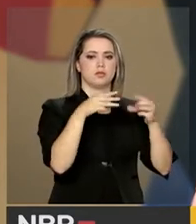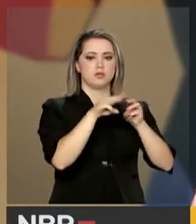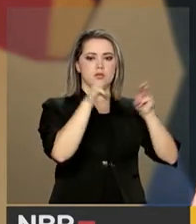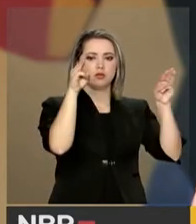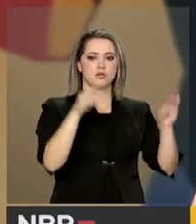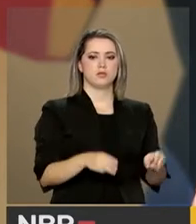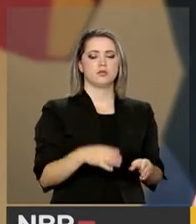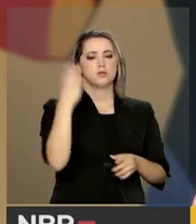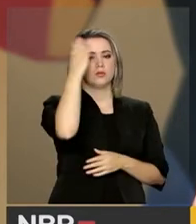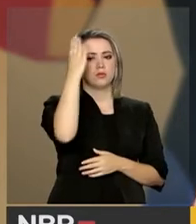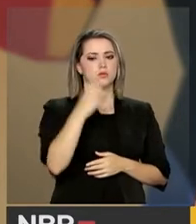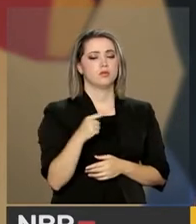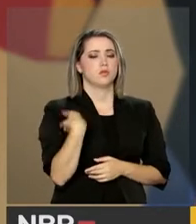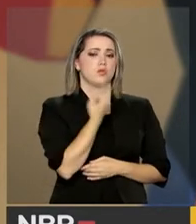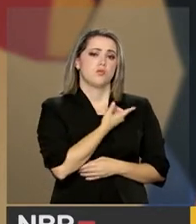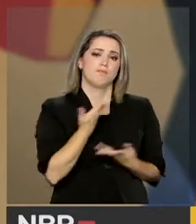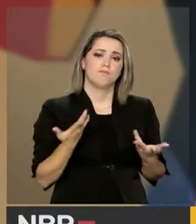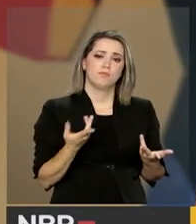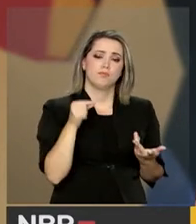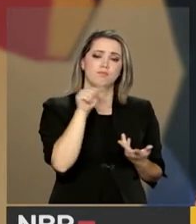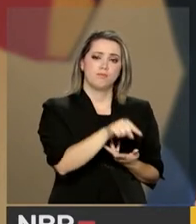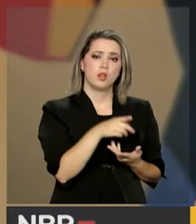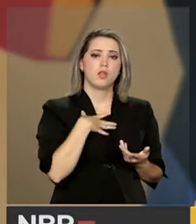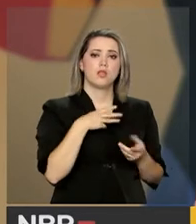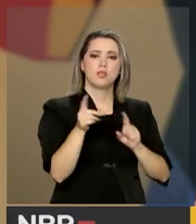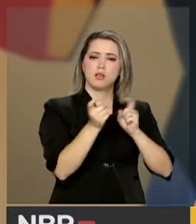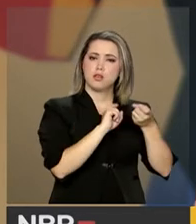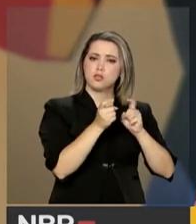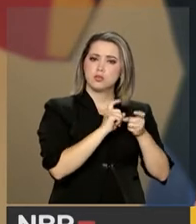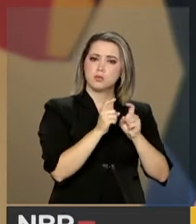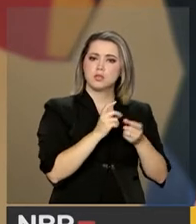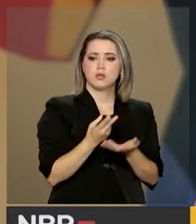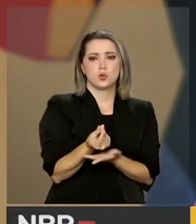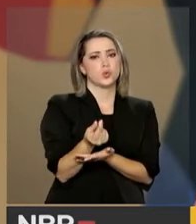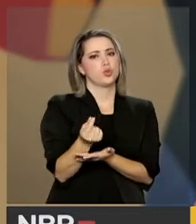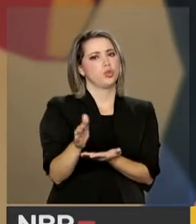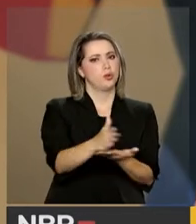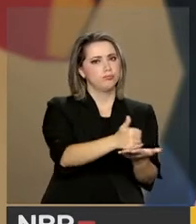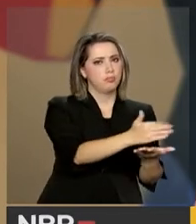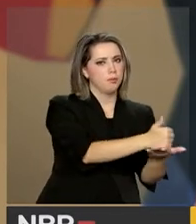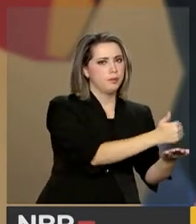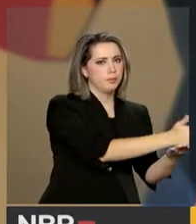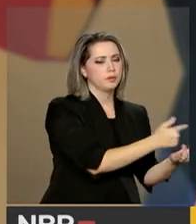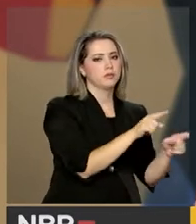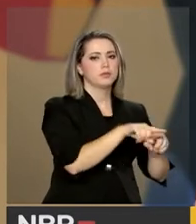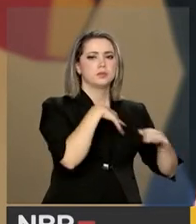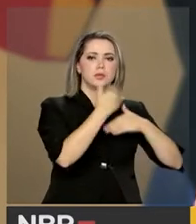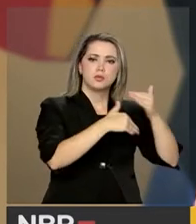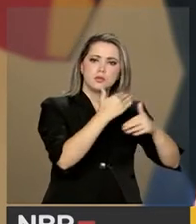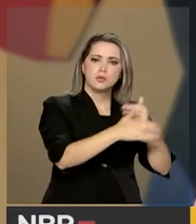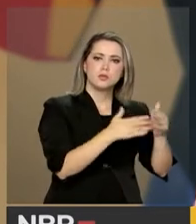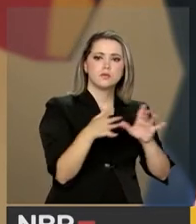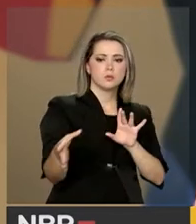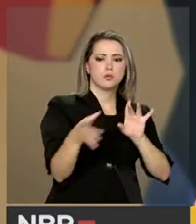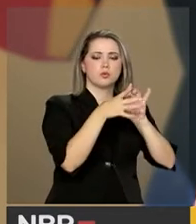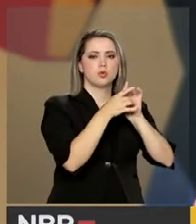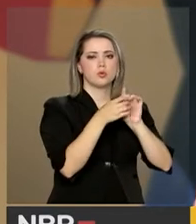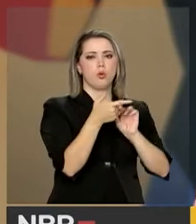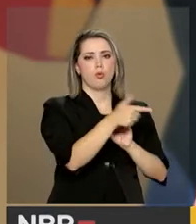hoje, brasileiro hoje em dia, está na sua gestão, na captação de recursos e no desenvolvimento de